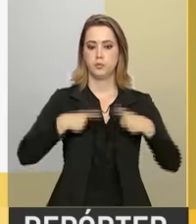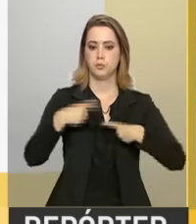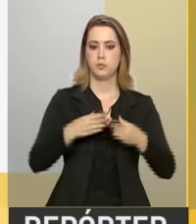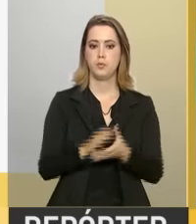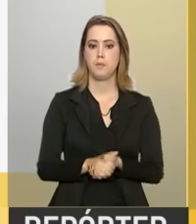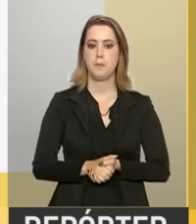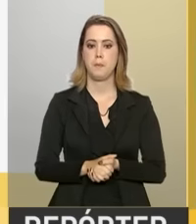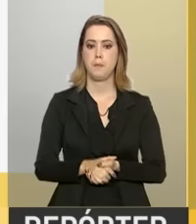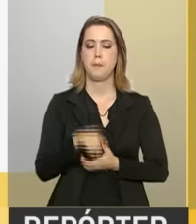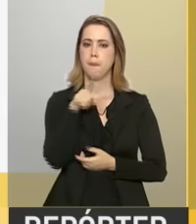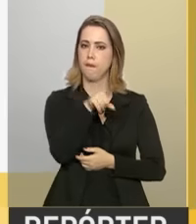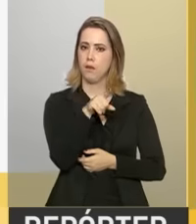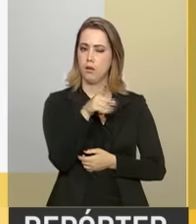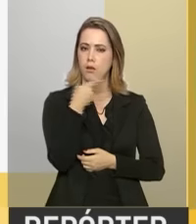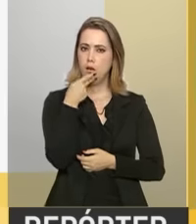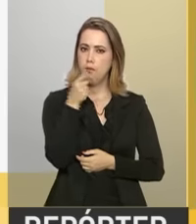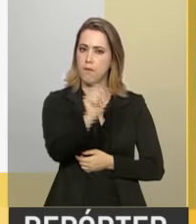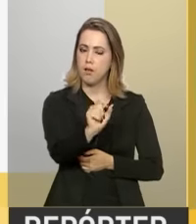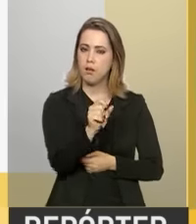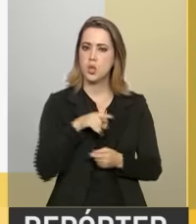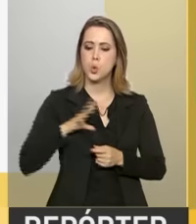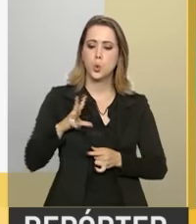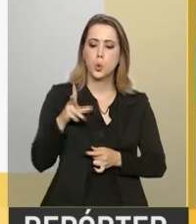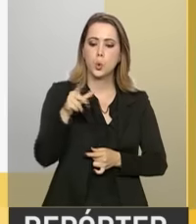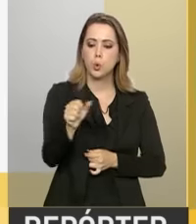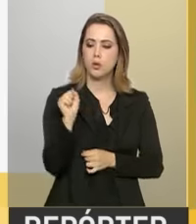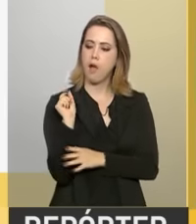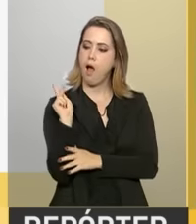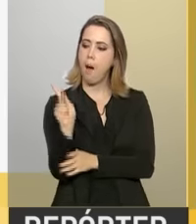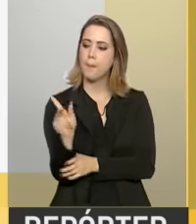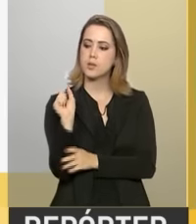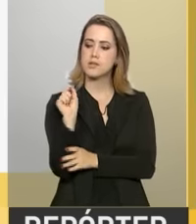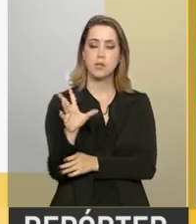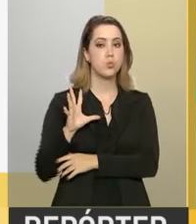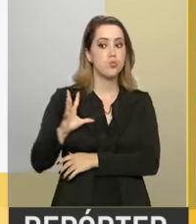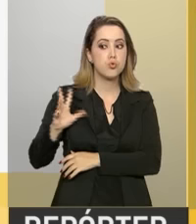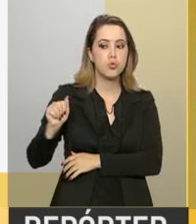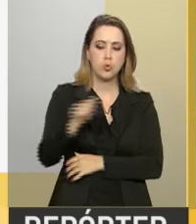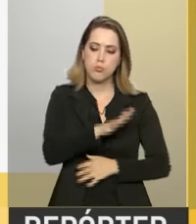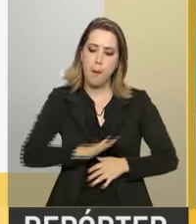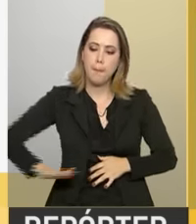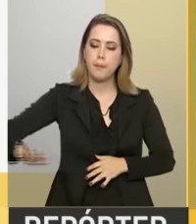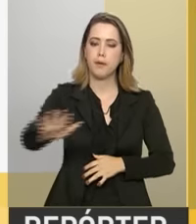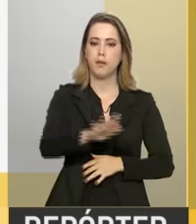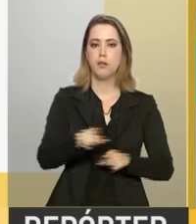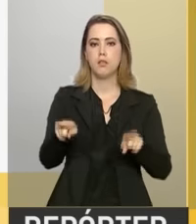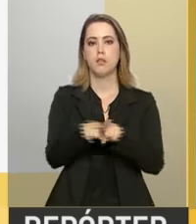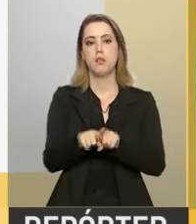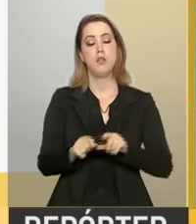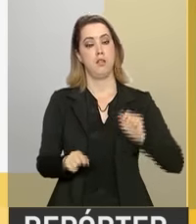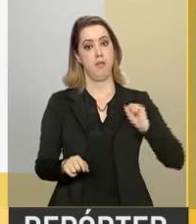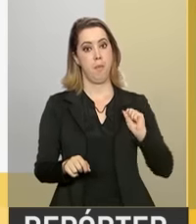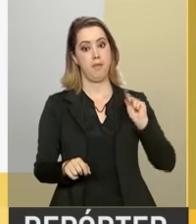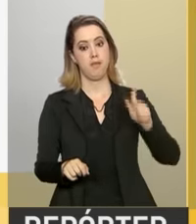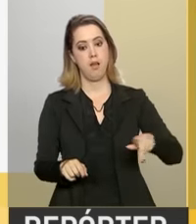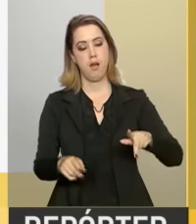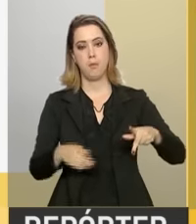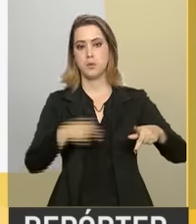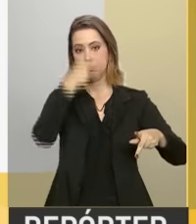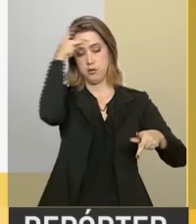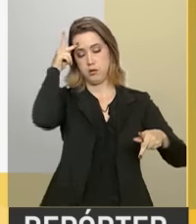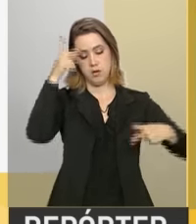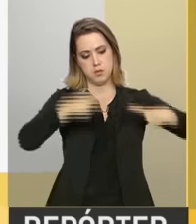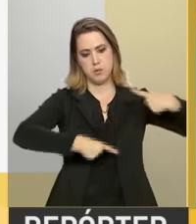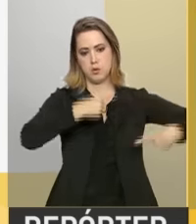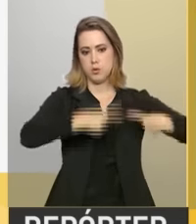geral. Ela deverá atingir a todos, sem dúvida alguma. Aliás, essa coisa da aposentadoria dos políticos já começou a ser esboçada, né? Já veio até